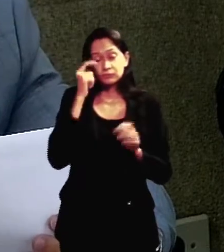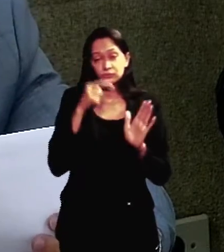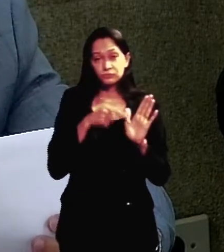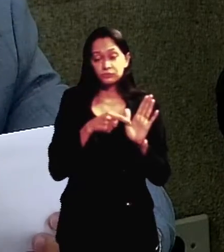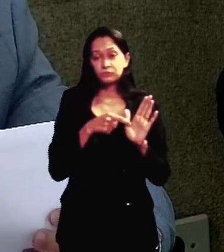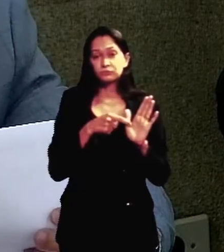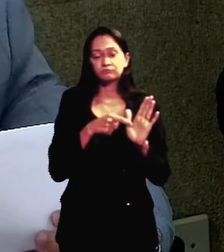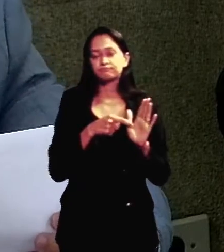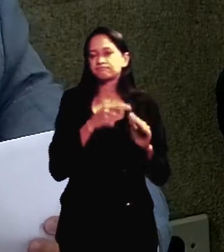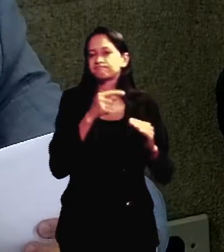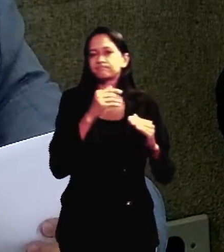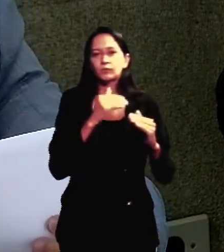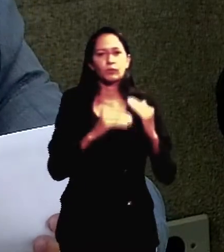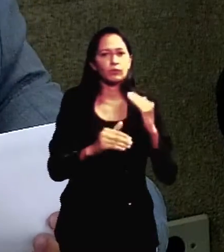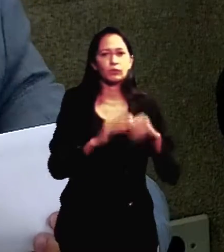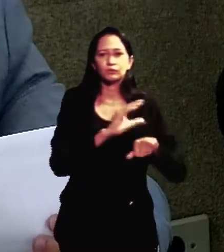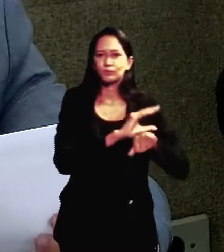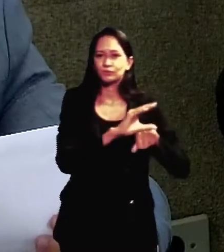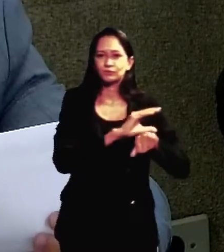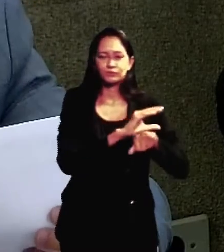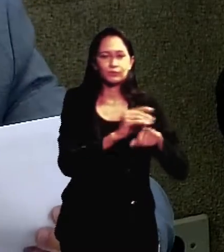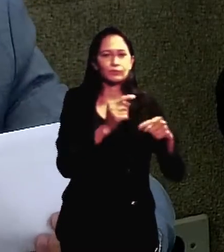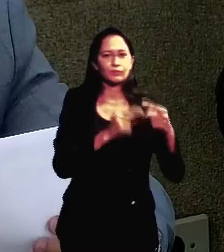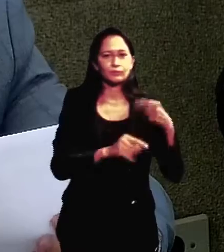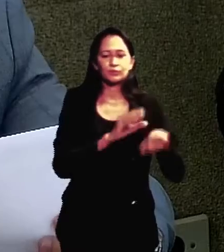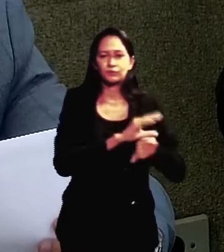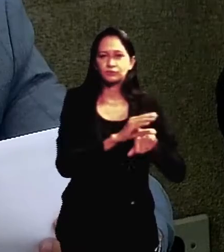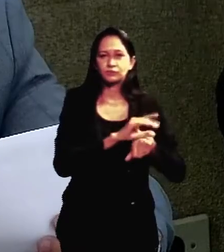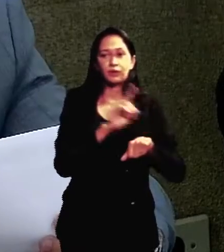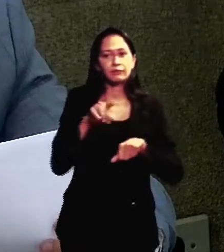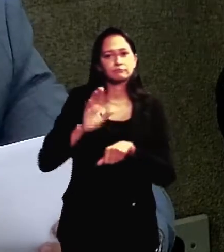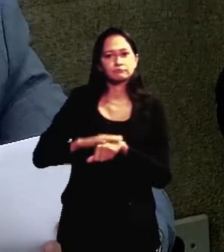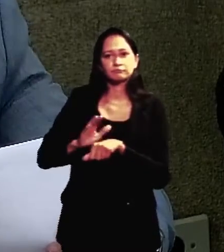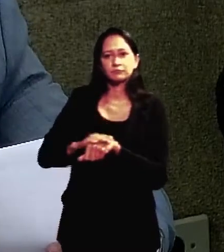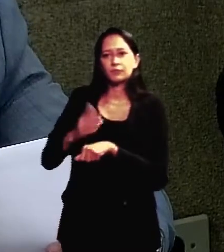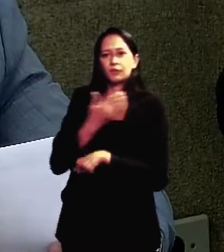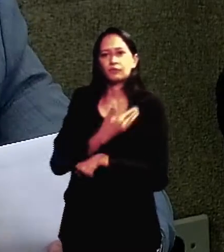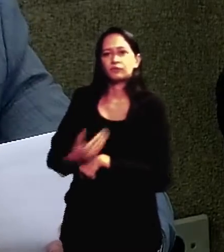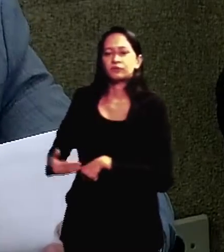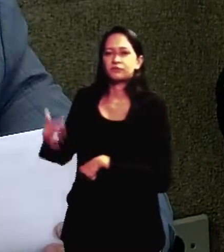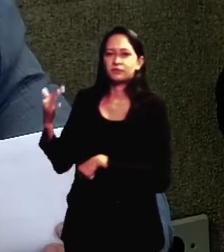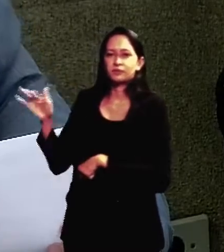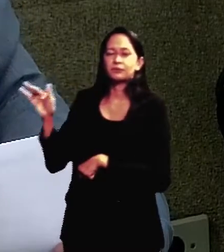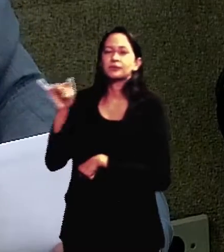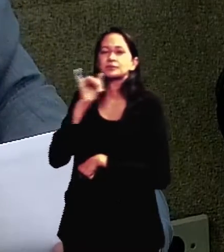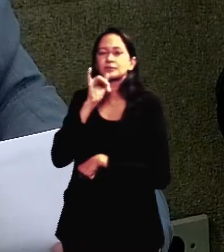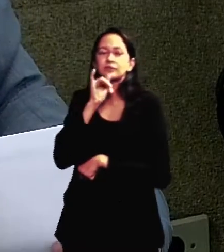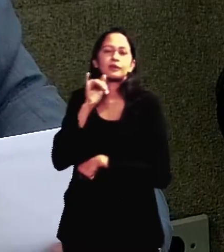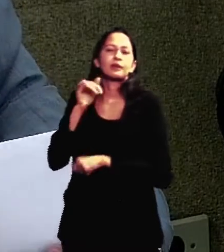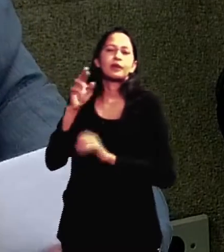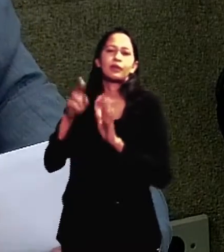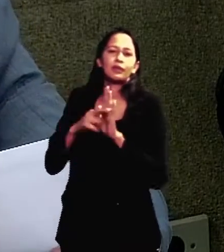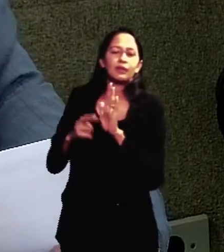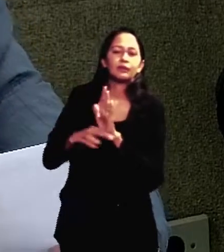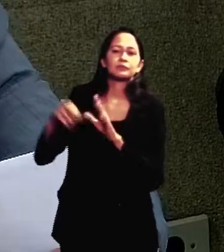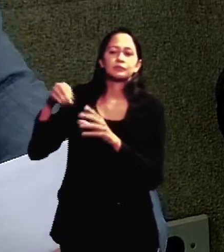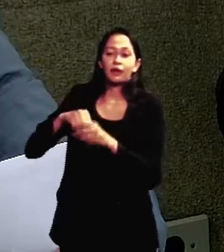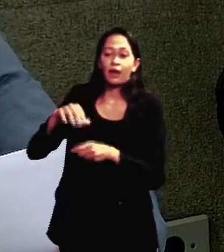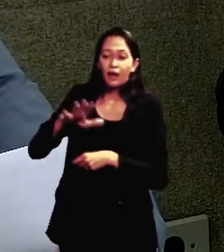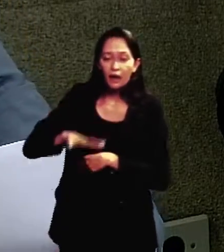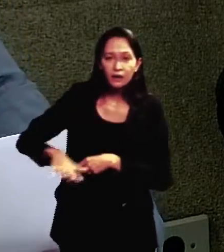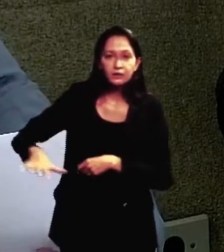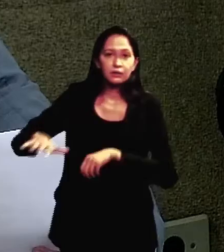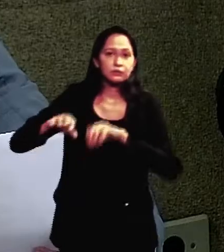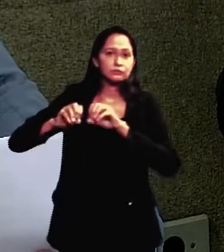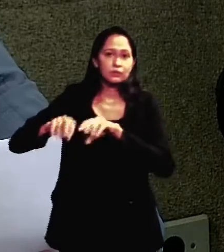de inconstitucionalidade esse projeto, eu acho que é competência privativa da União você tratar sobre diretrizes de base da educação,